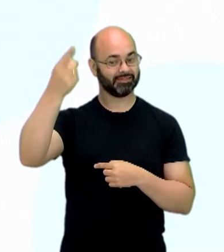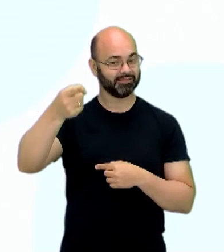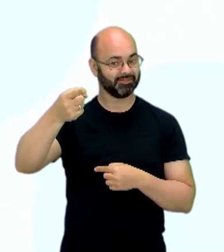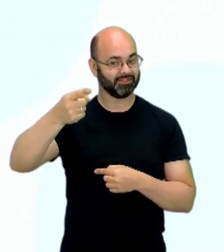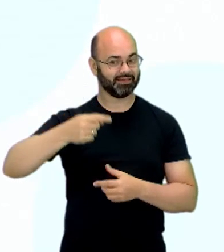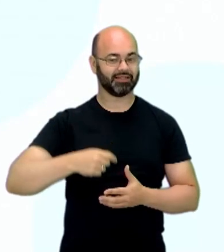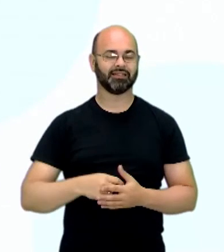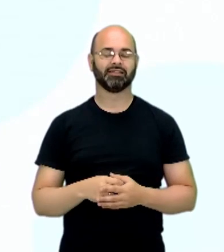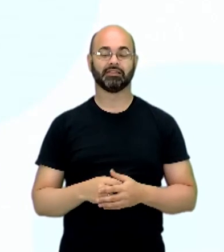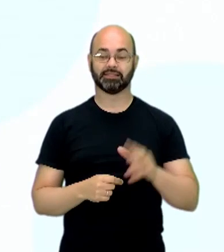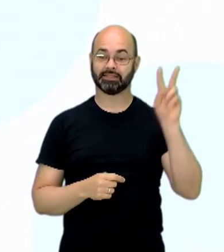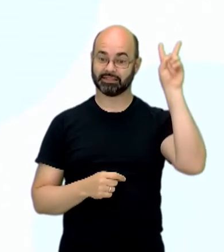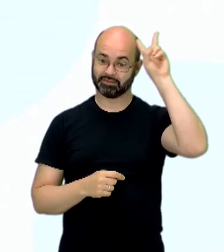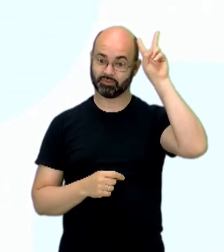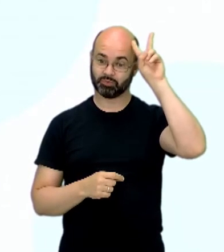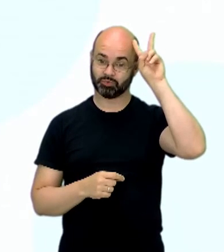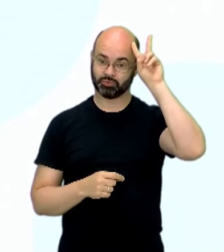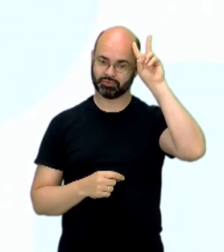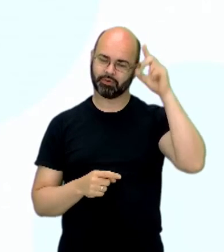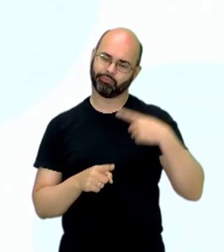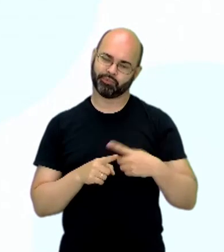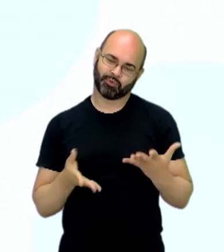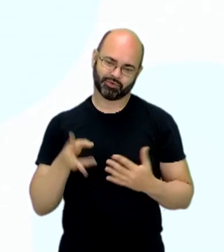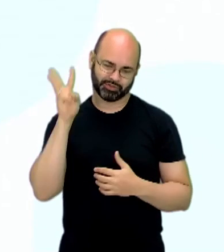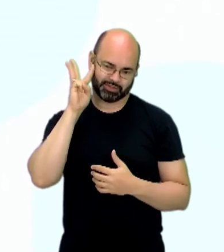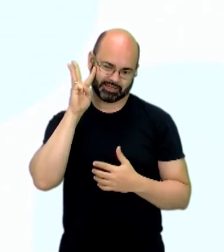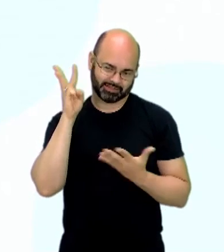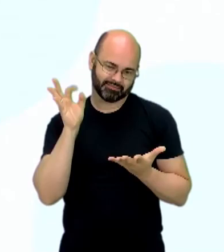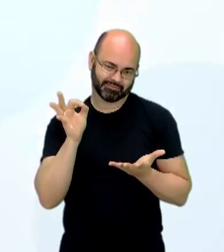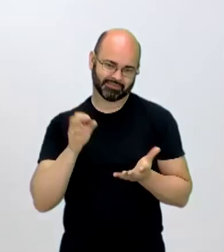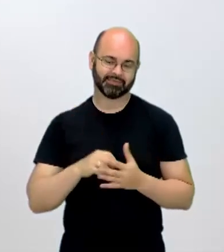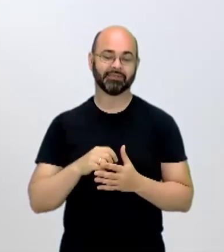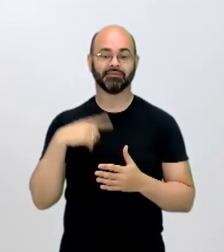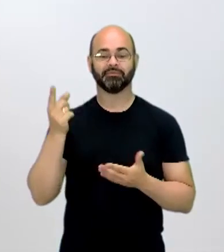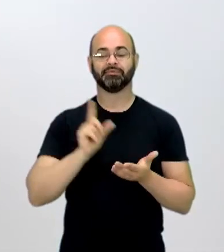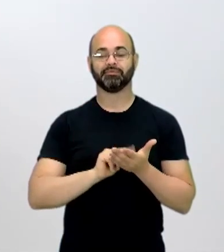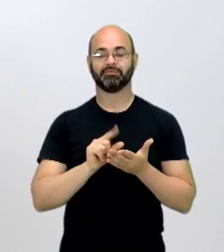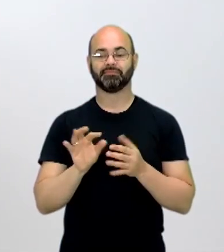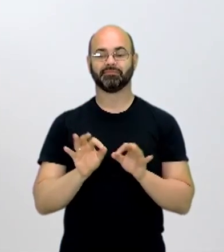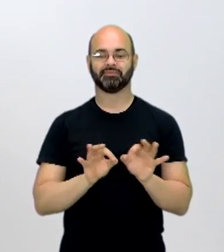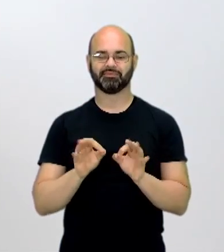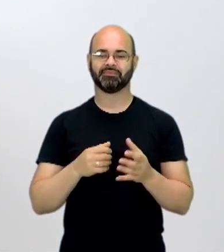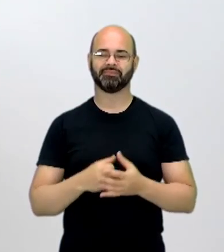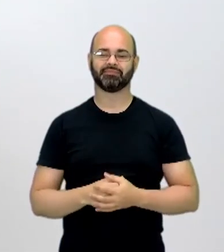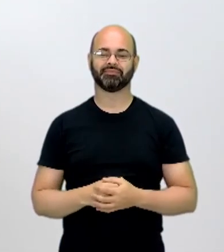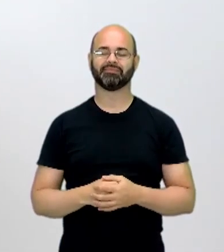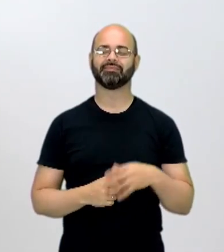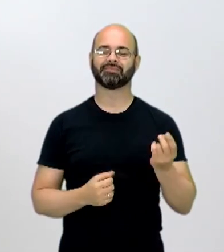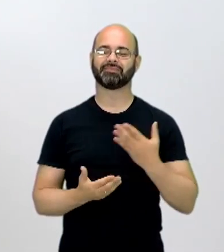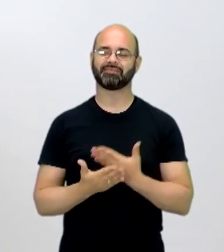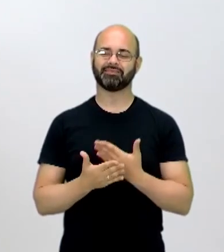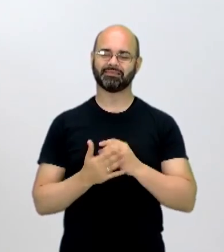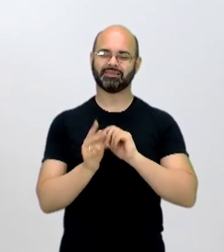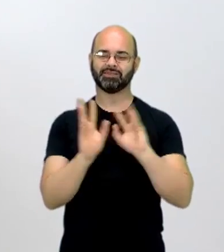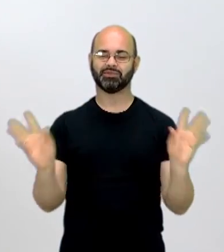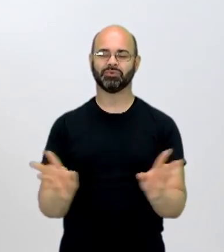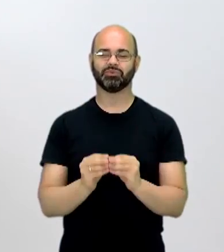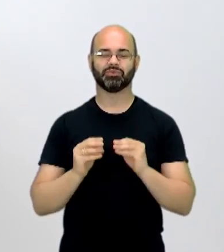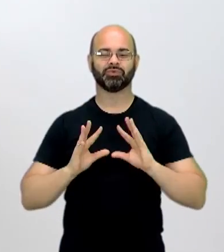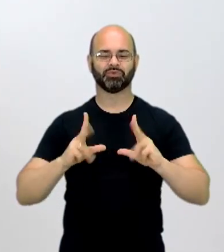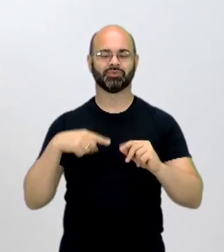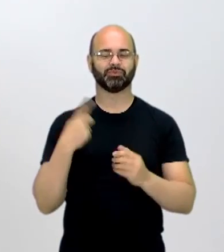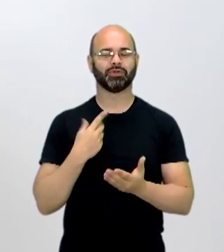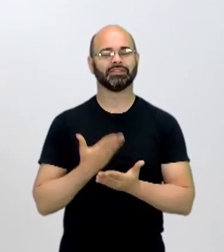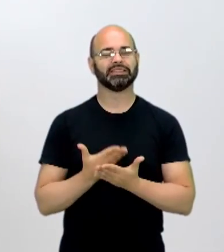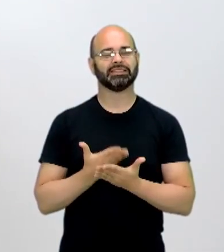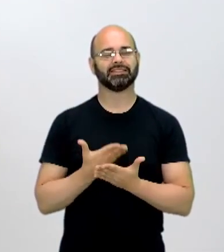acontecer na segunda, porque hoje é terça-feira, writing an opinion article. Então agora a gente vai chegar à conclusão dessas aulas todas que a gente vem